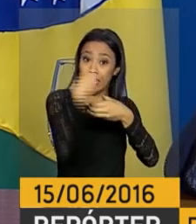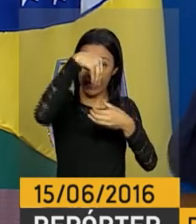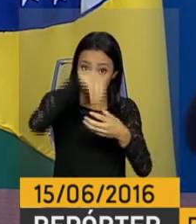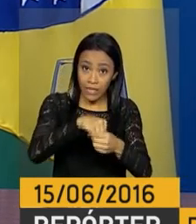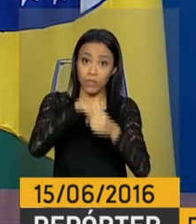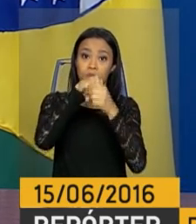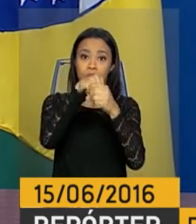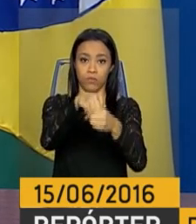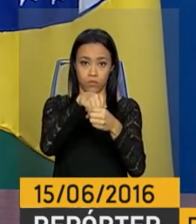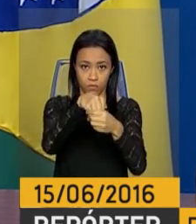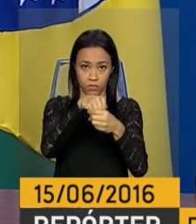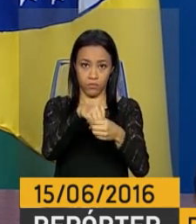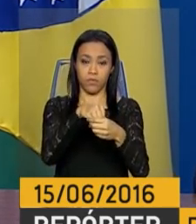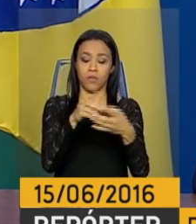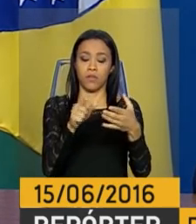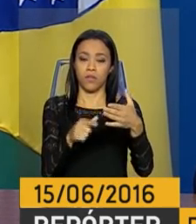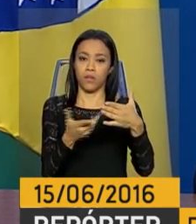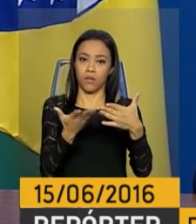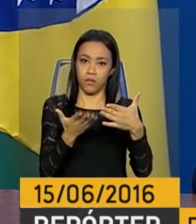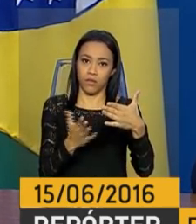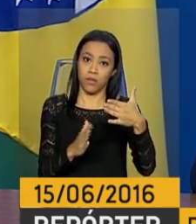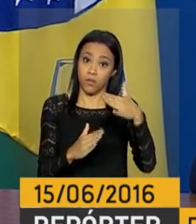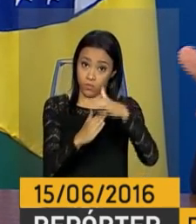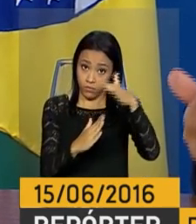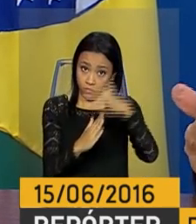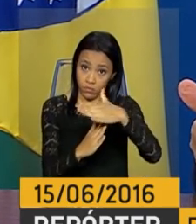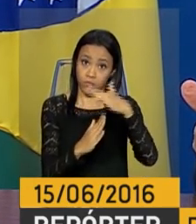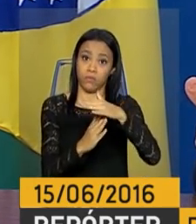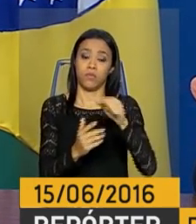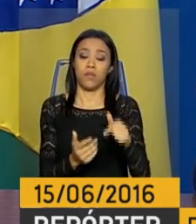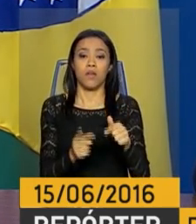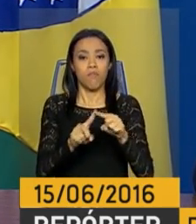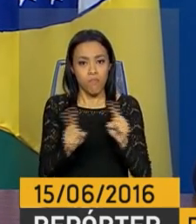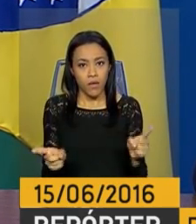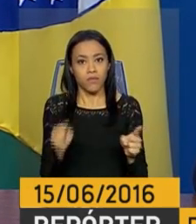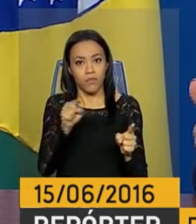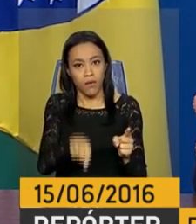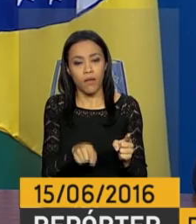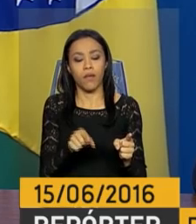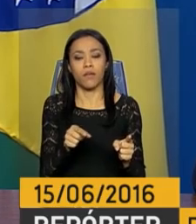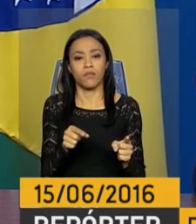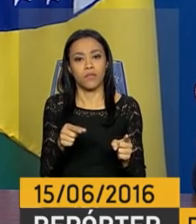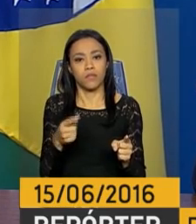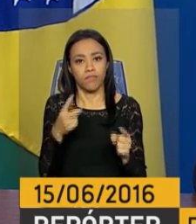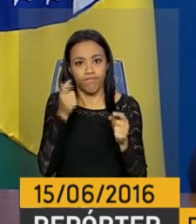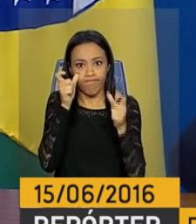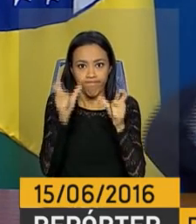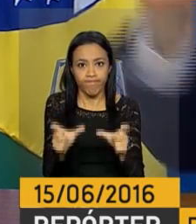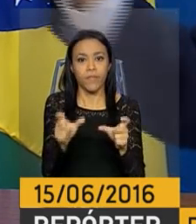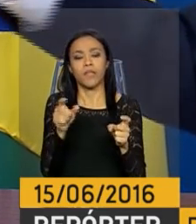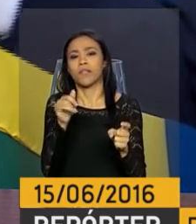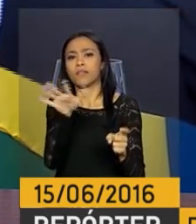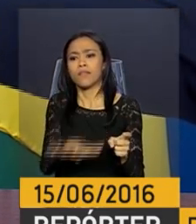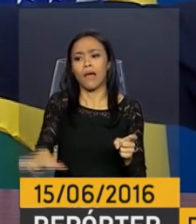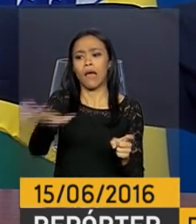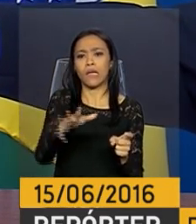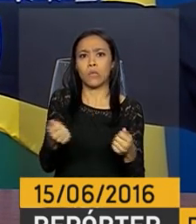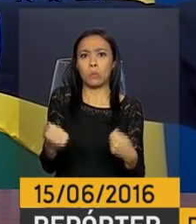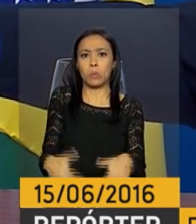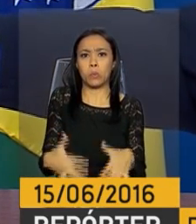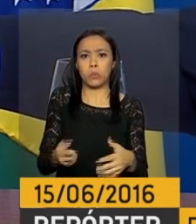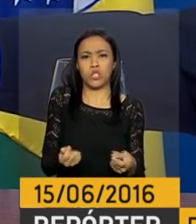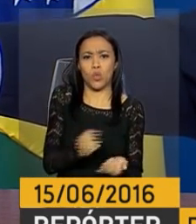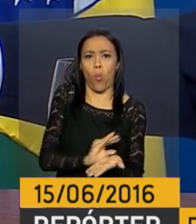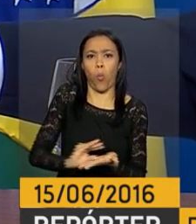metodologia e saindo das receitas, mas são dos maiores, não é, que é educação e saúde,